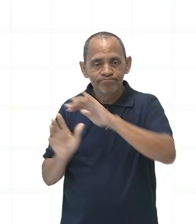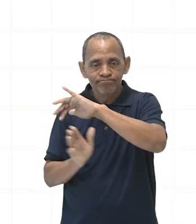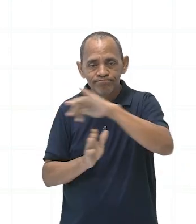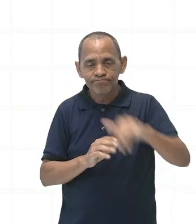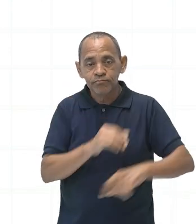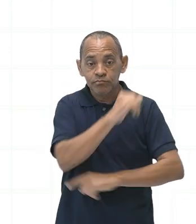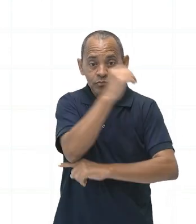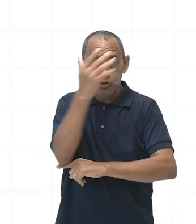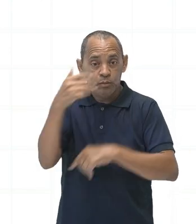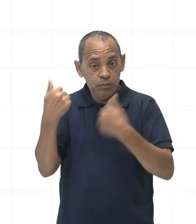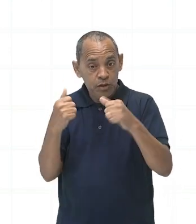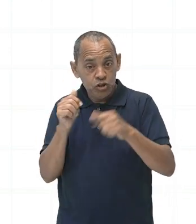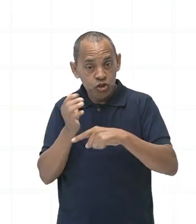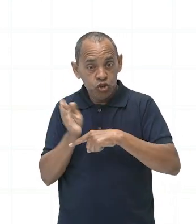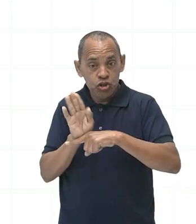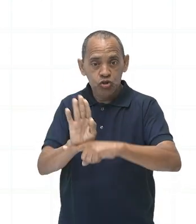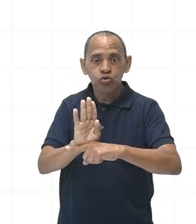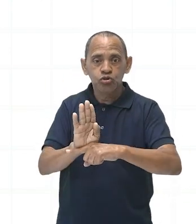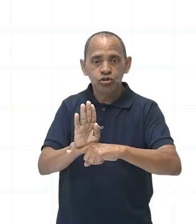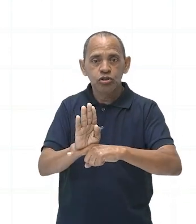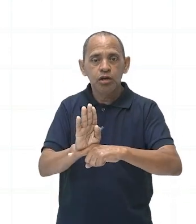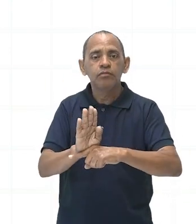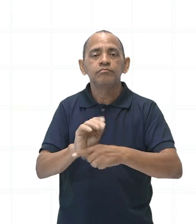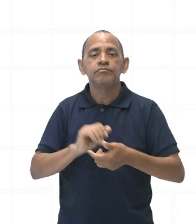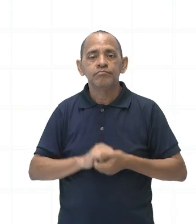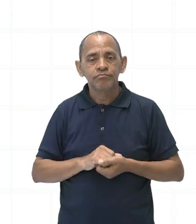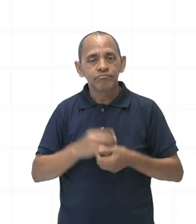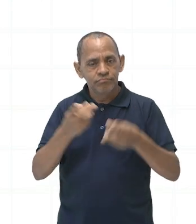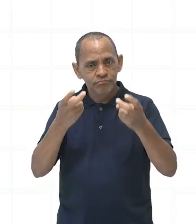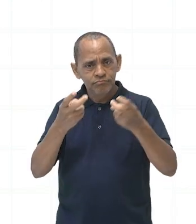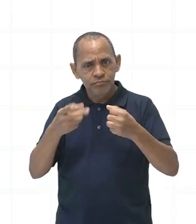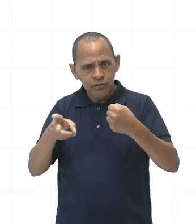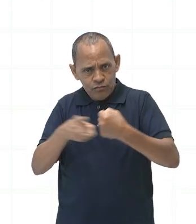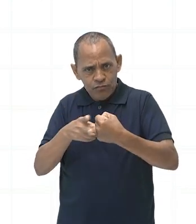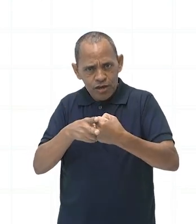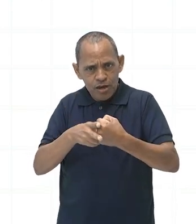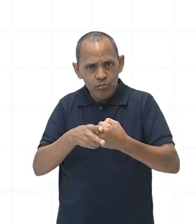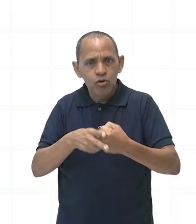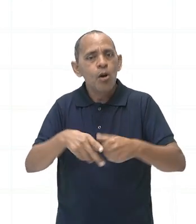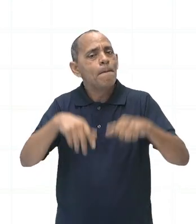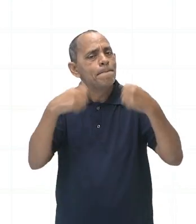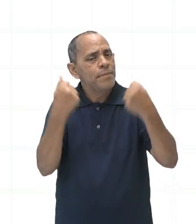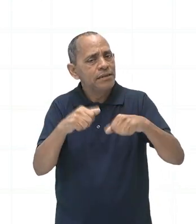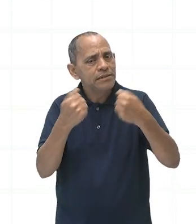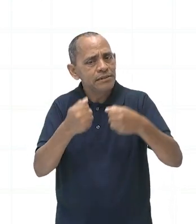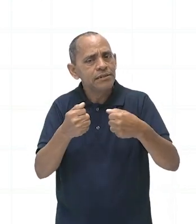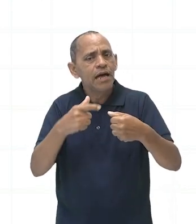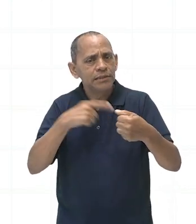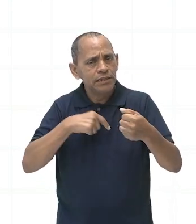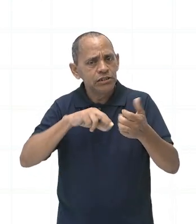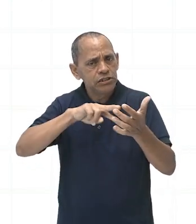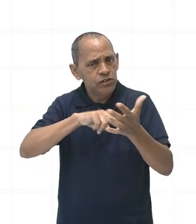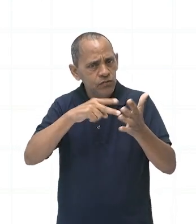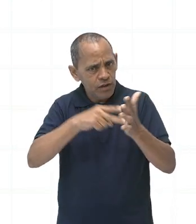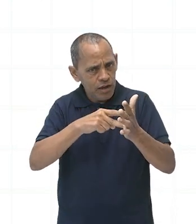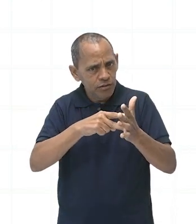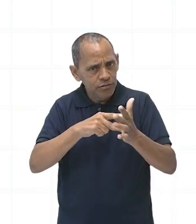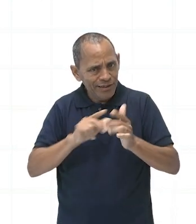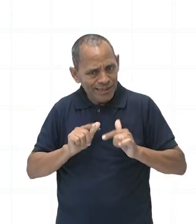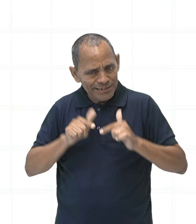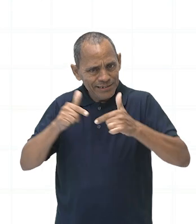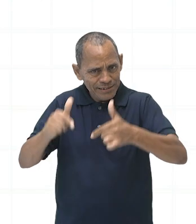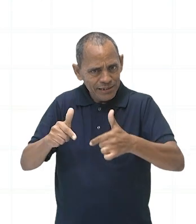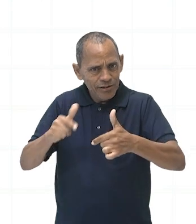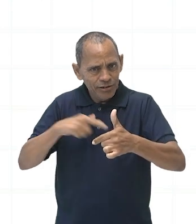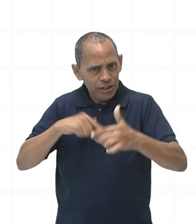de ajuda. Olha aí o meu verbo, precisar. É um verbo significativo? Sim, tá bom?